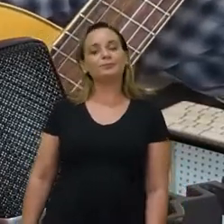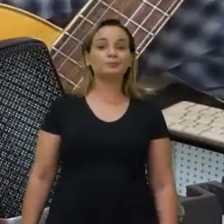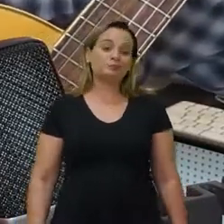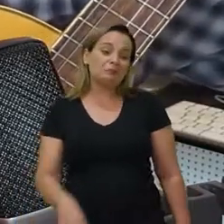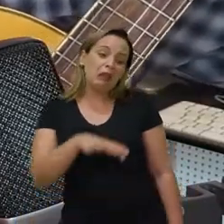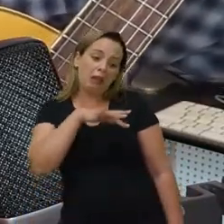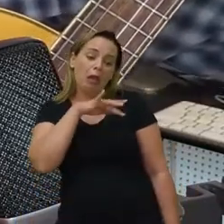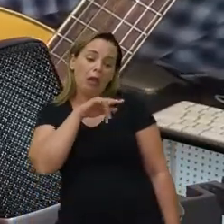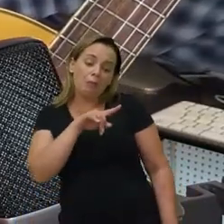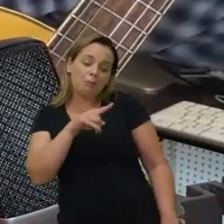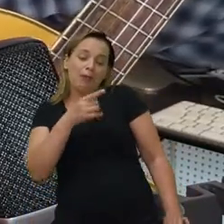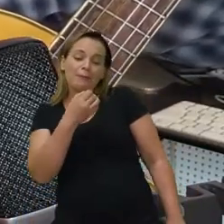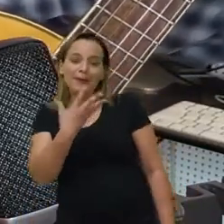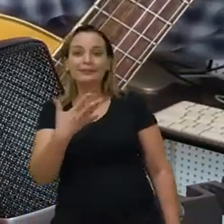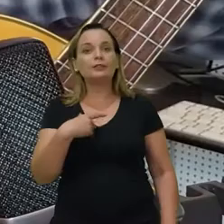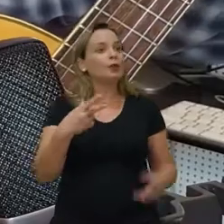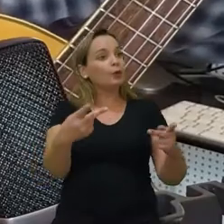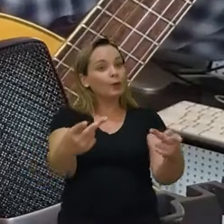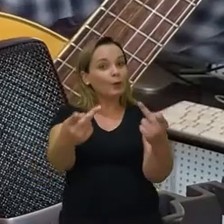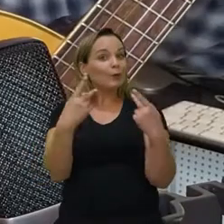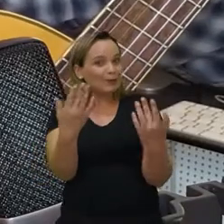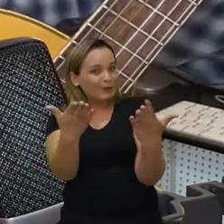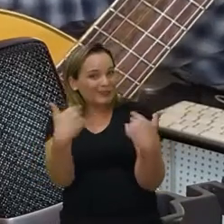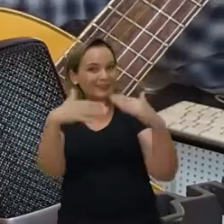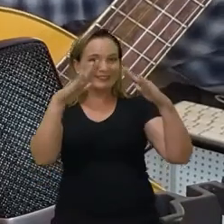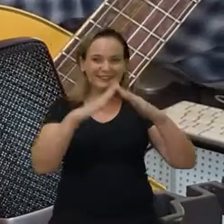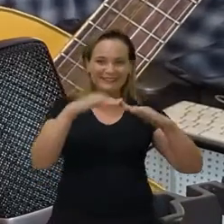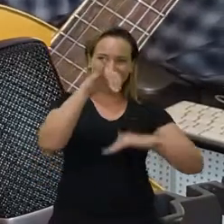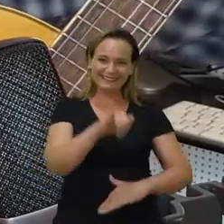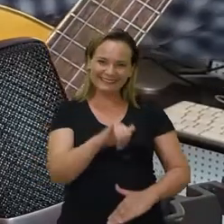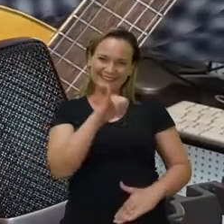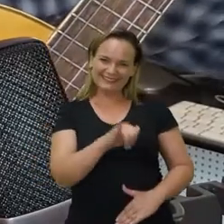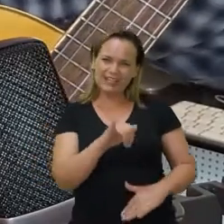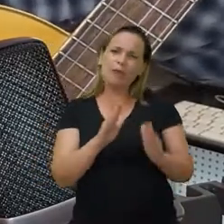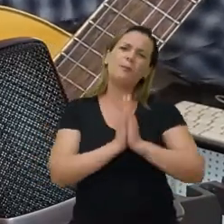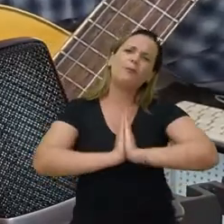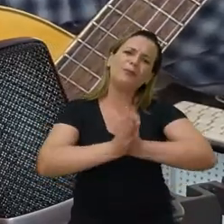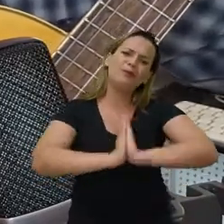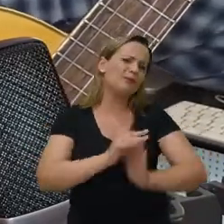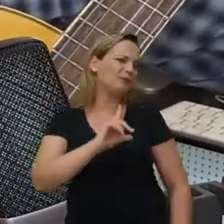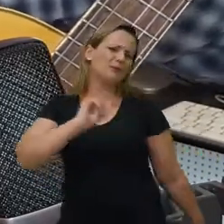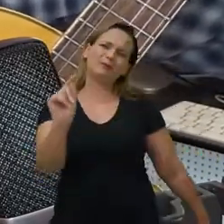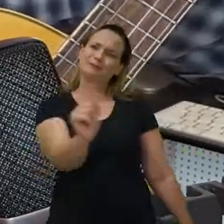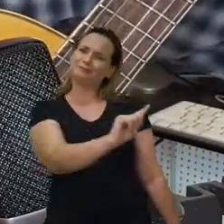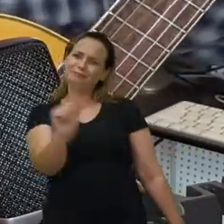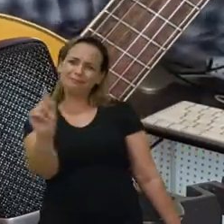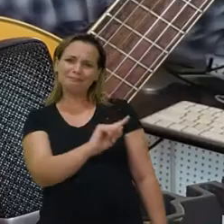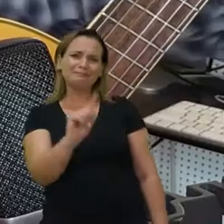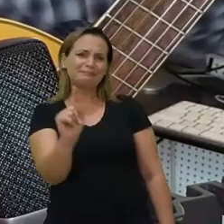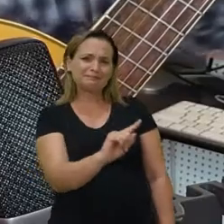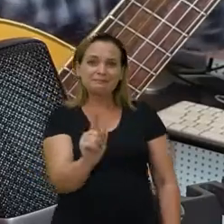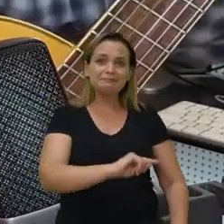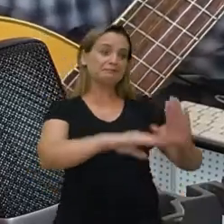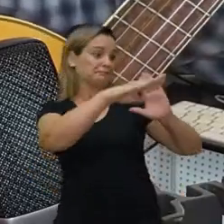Tá ruim, mas tá bom. Te convido a ficar em casa, por favor não vá sair.